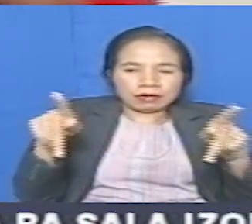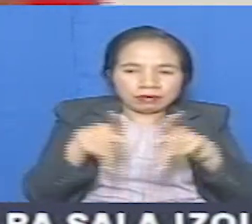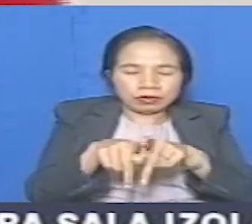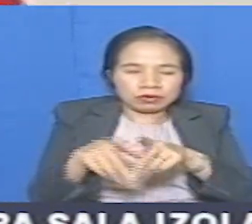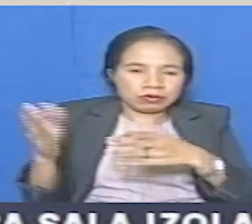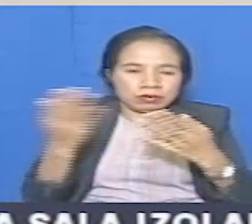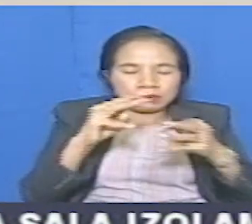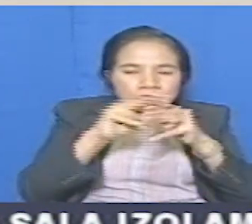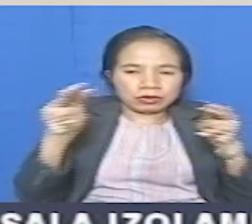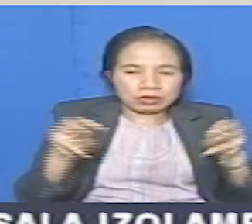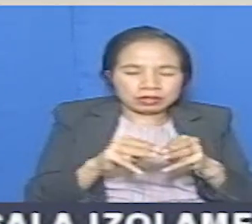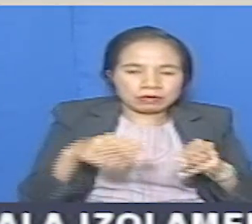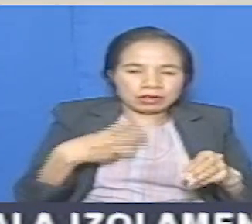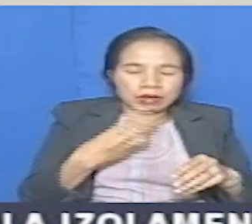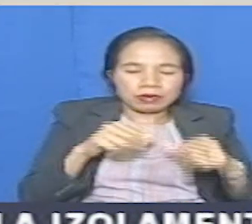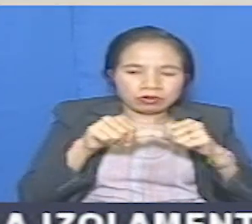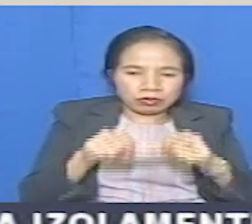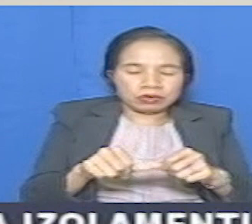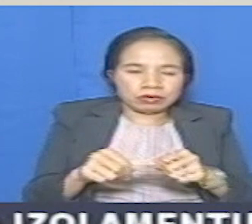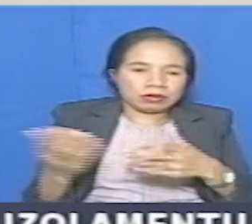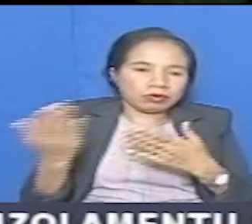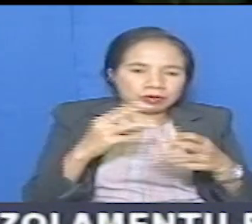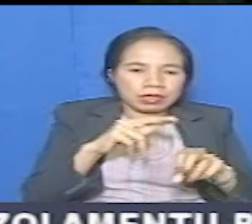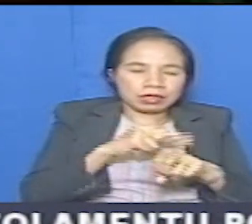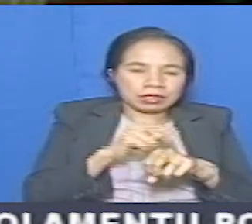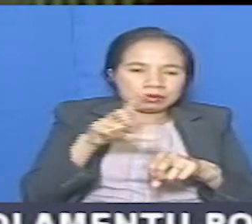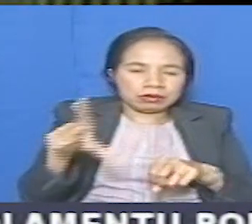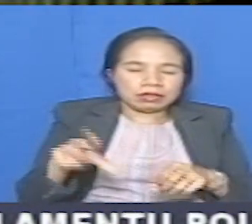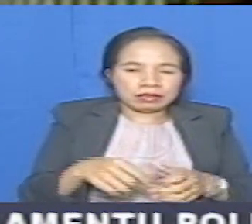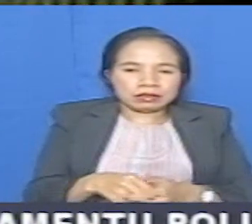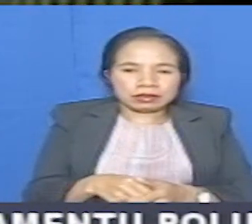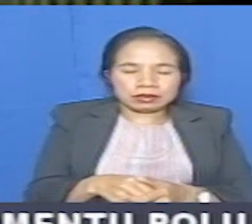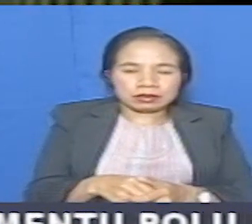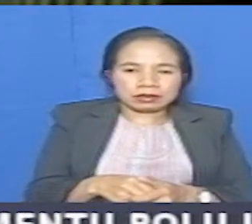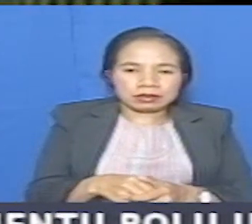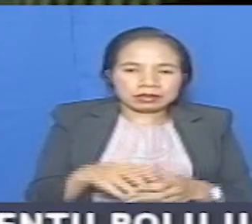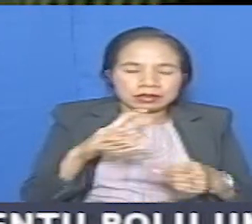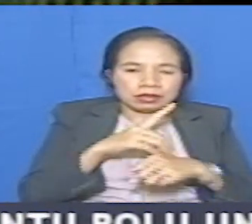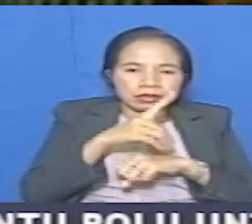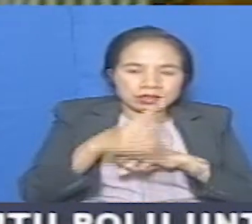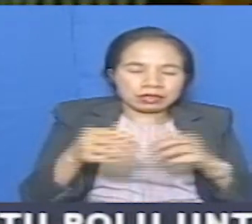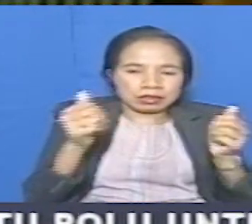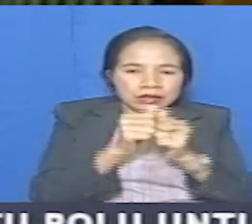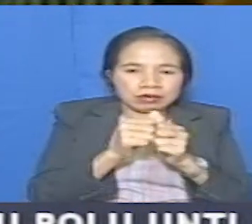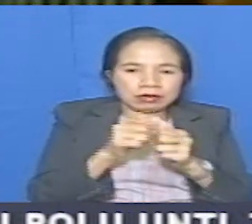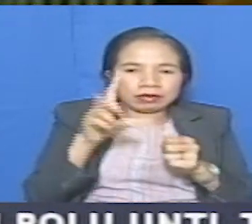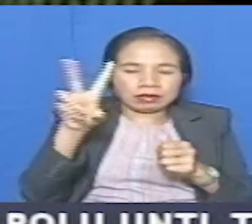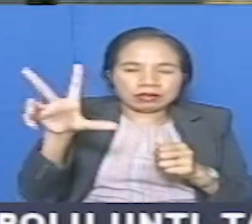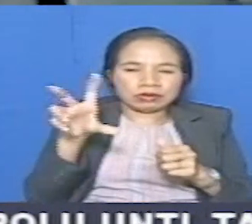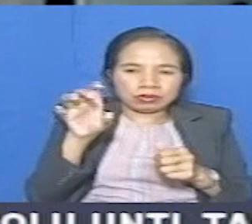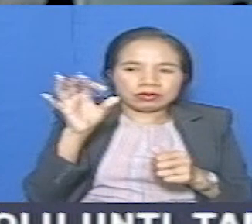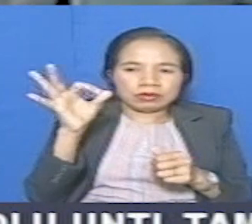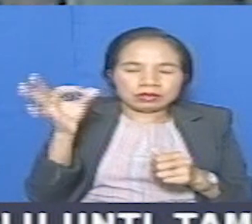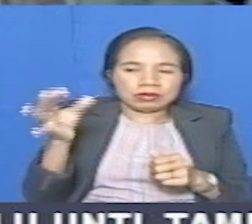be municipio, amik continua hatobe nasional. Makai nebe heta na feta husi inundasaun hamutuk atus tolu